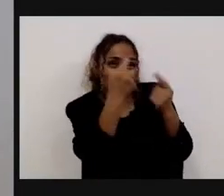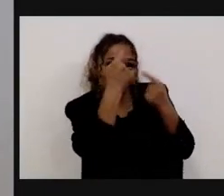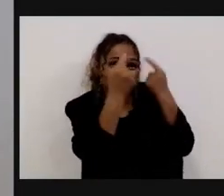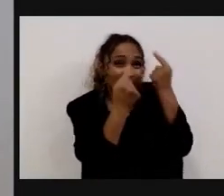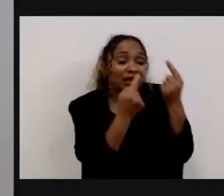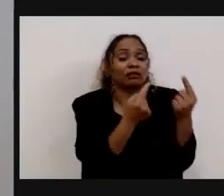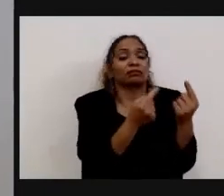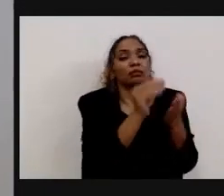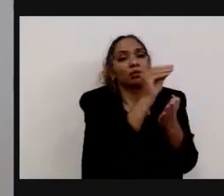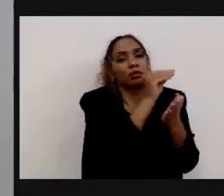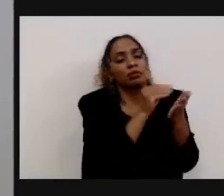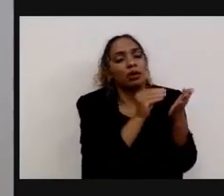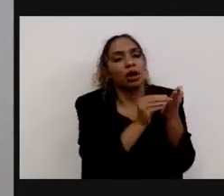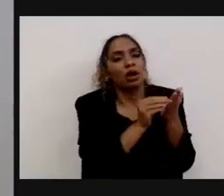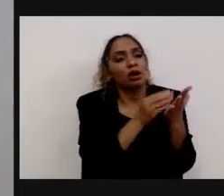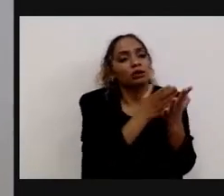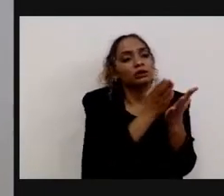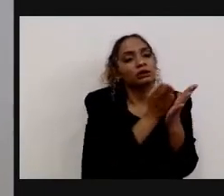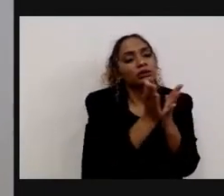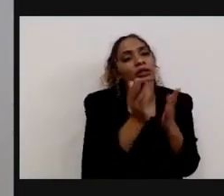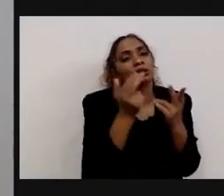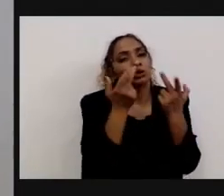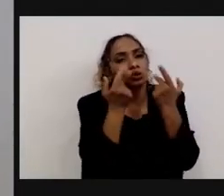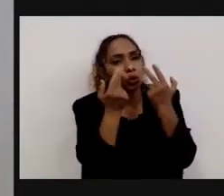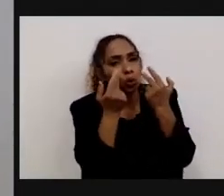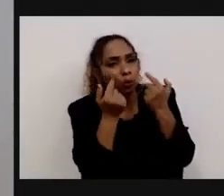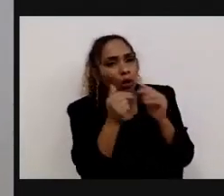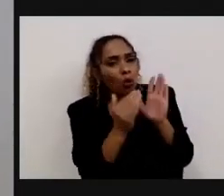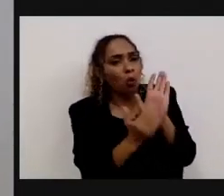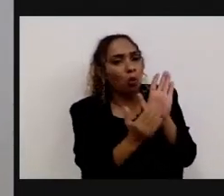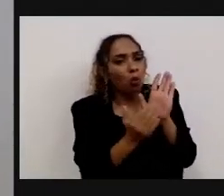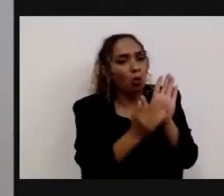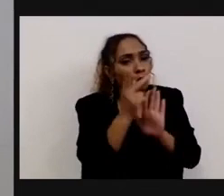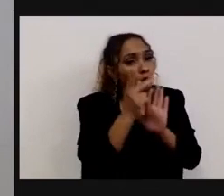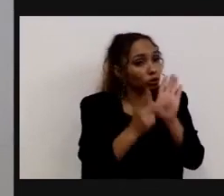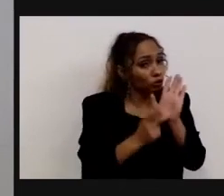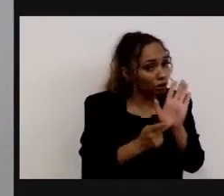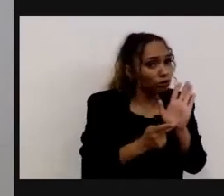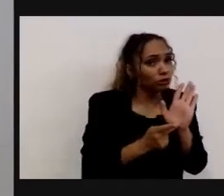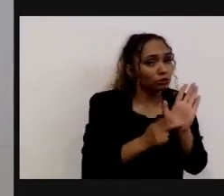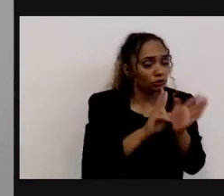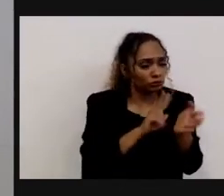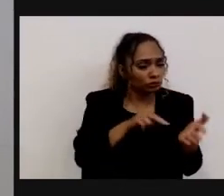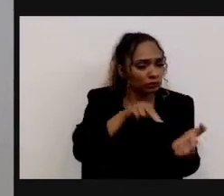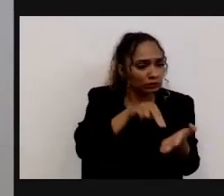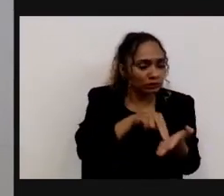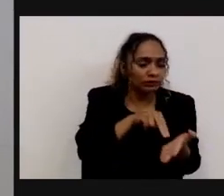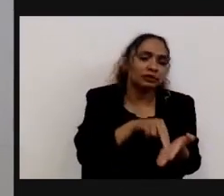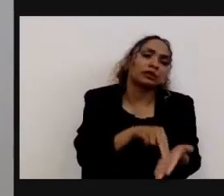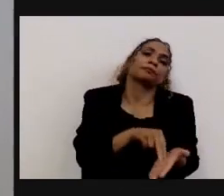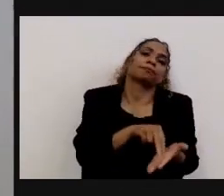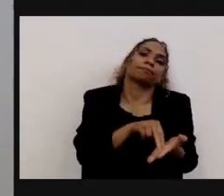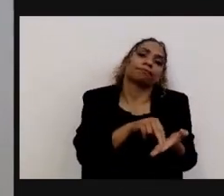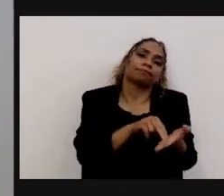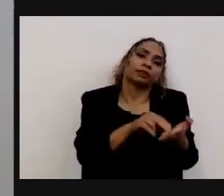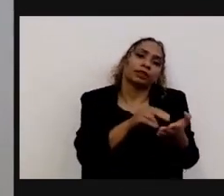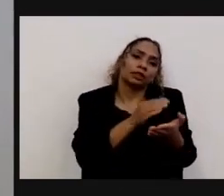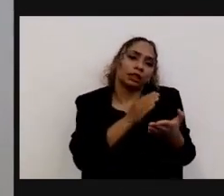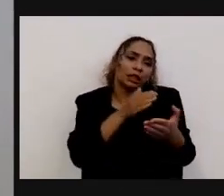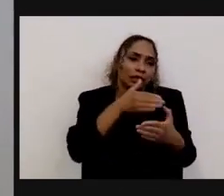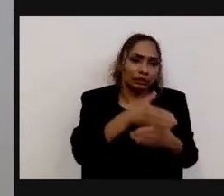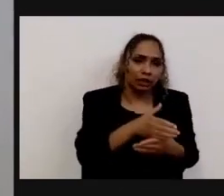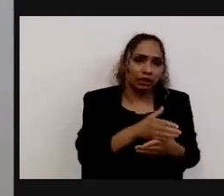eu Qual que é o caminho natural é você então pro bom projeto defender mobilizar recurso entrar no planejamento